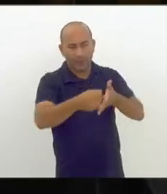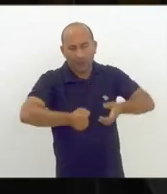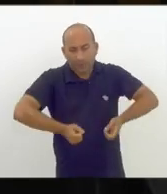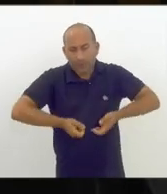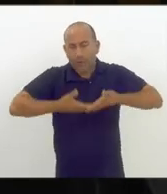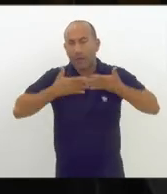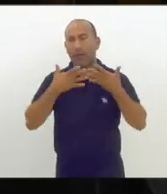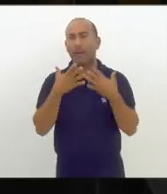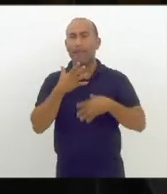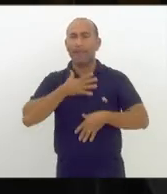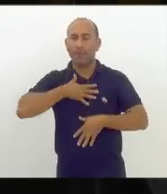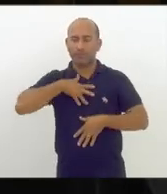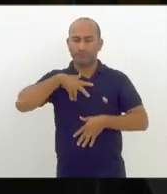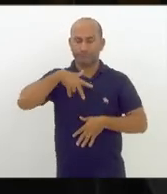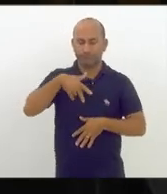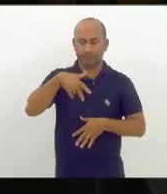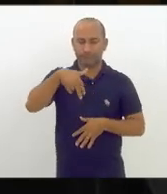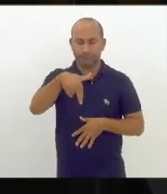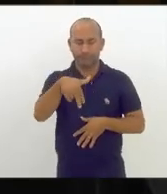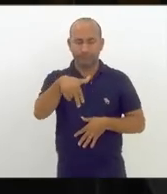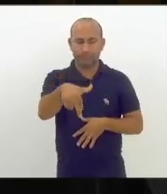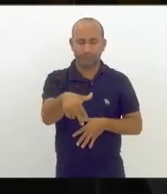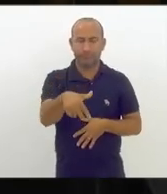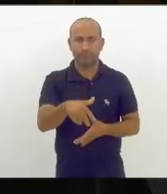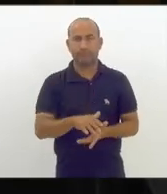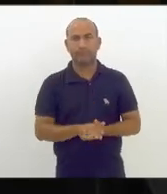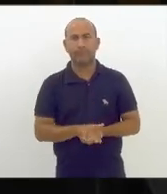Meus Passos, que é o seguinte.